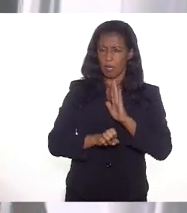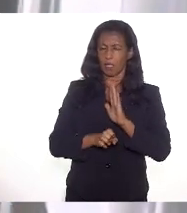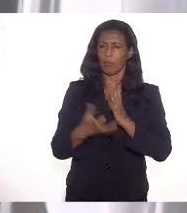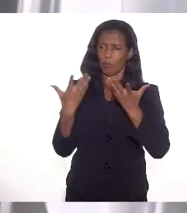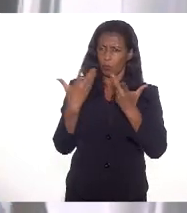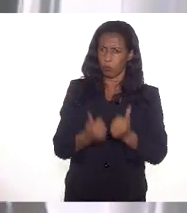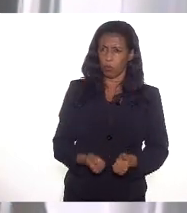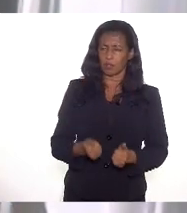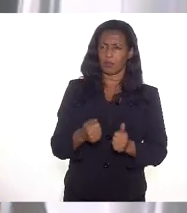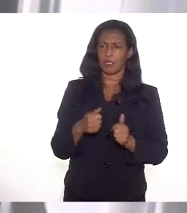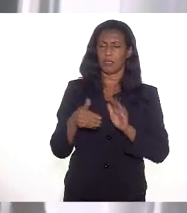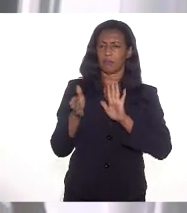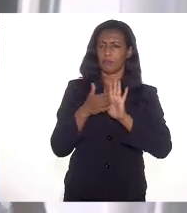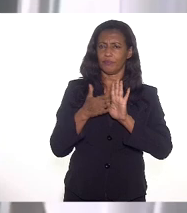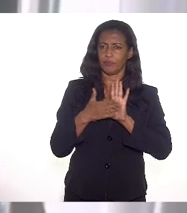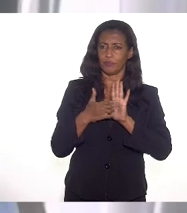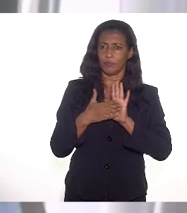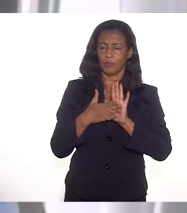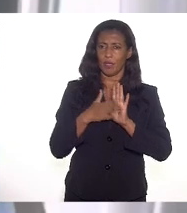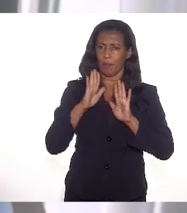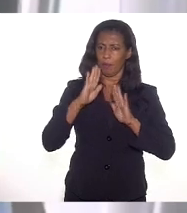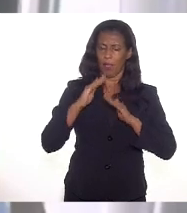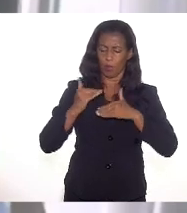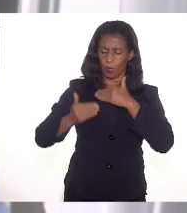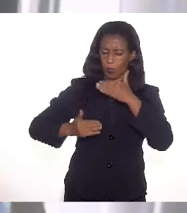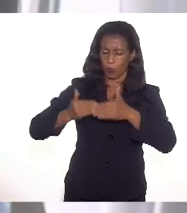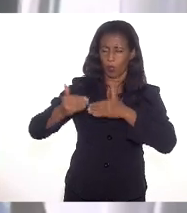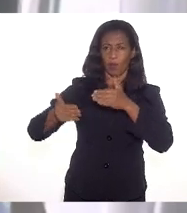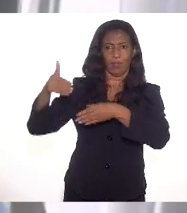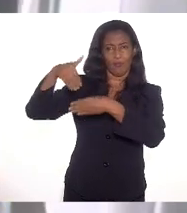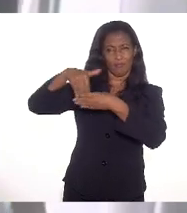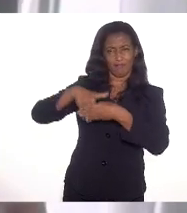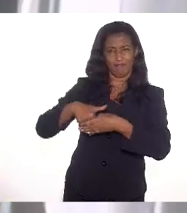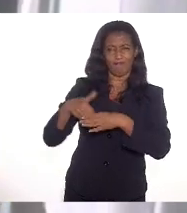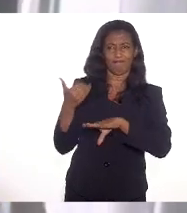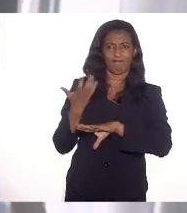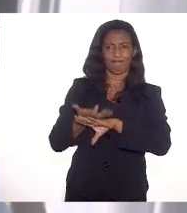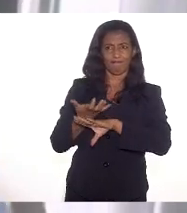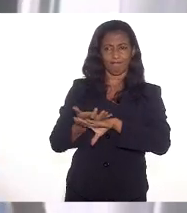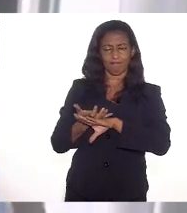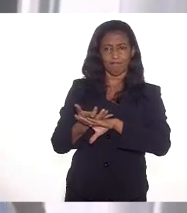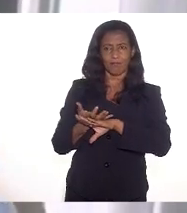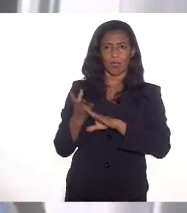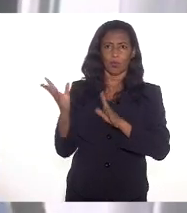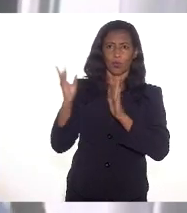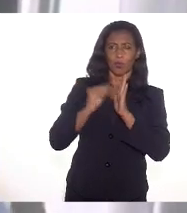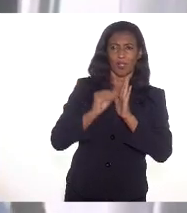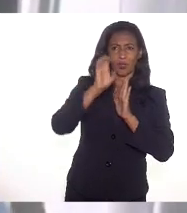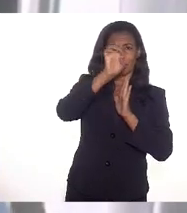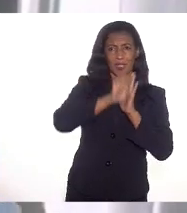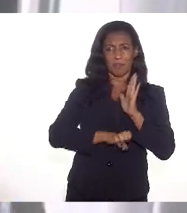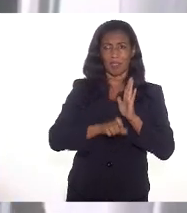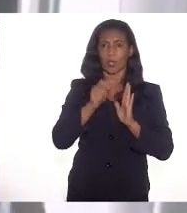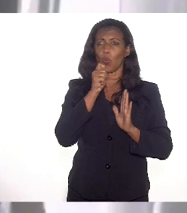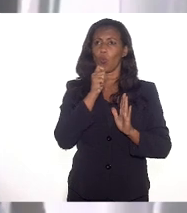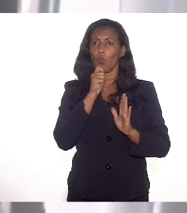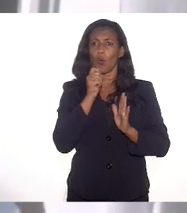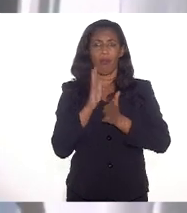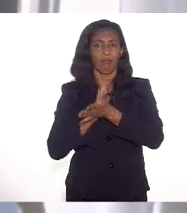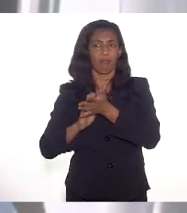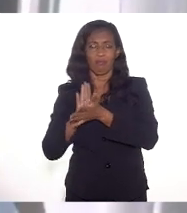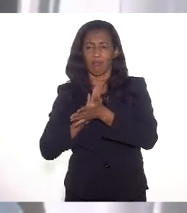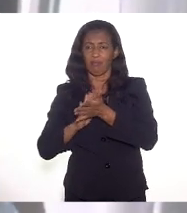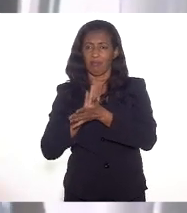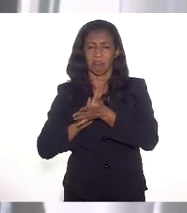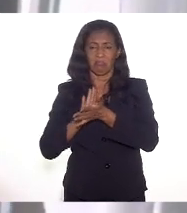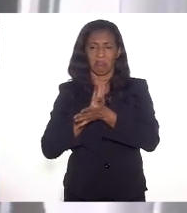ao projeto. Infelizmente, no transcurso da votação da matéria, foi inserida uma emenda que não tem nenhuma relação, que é, a